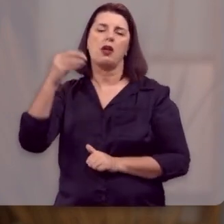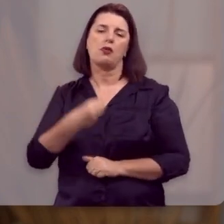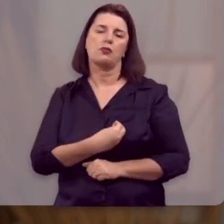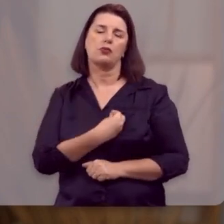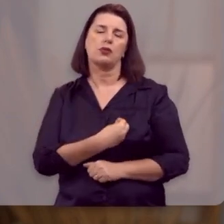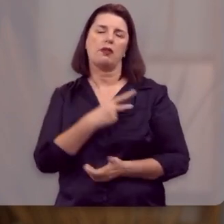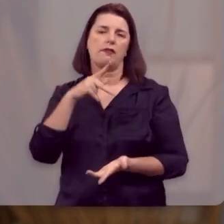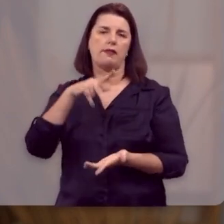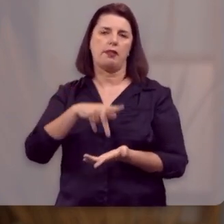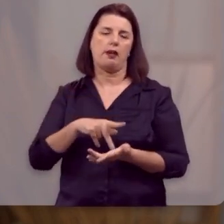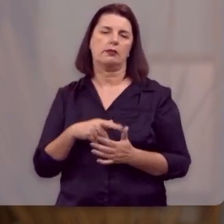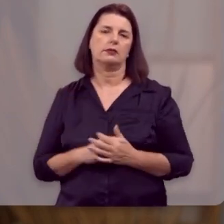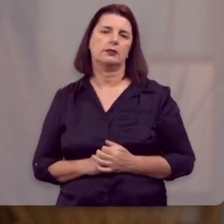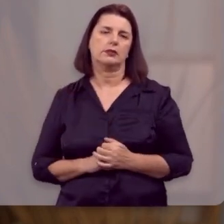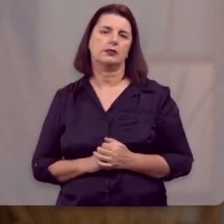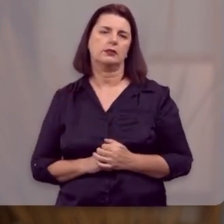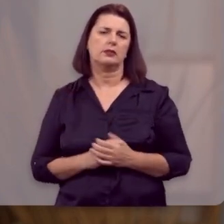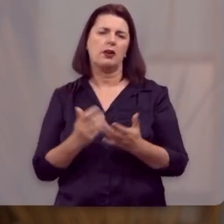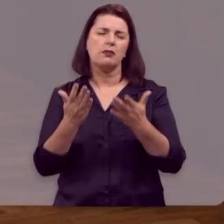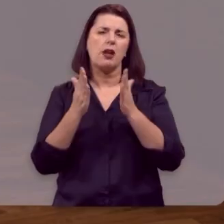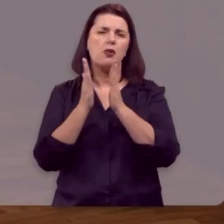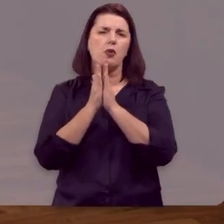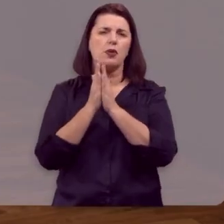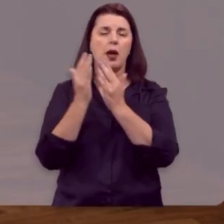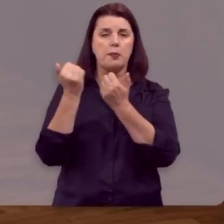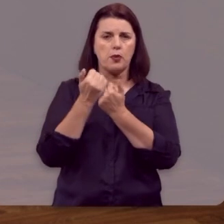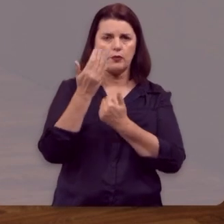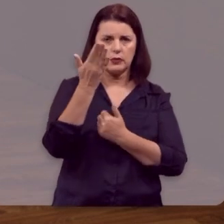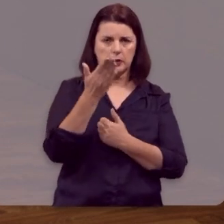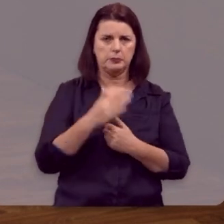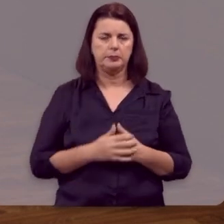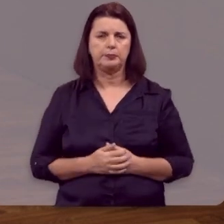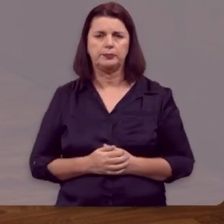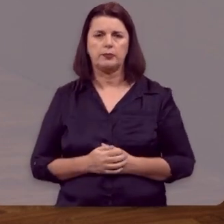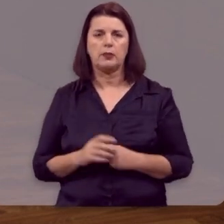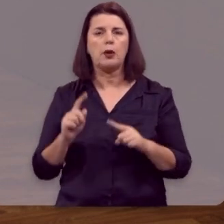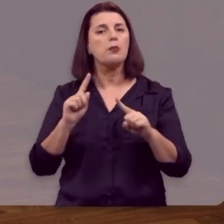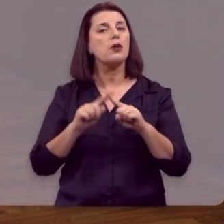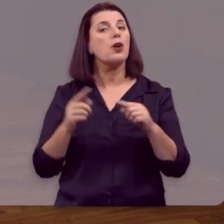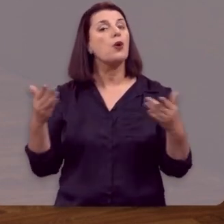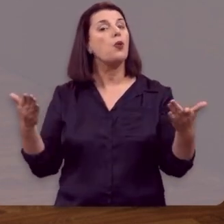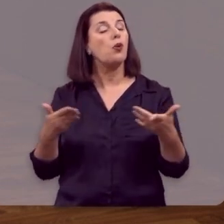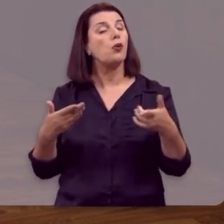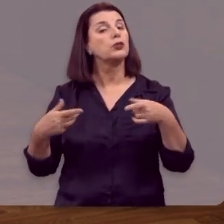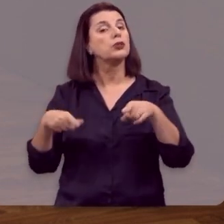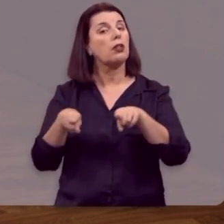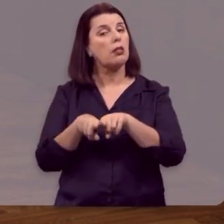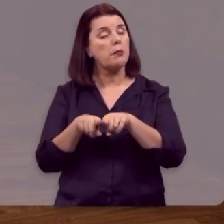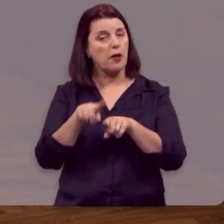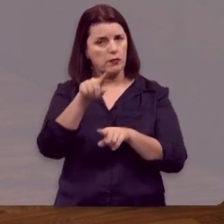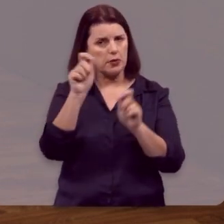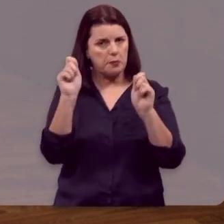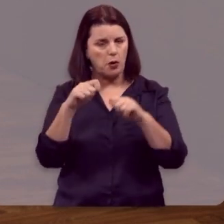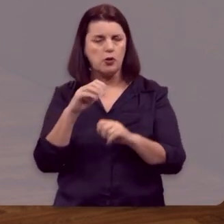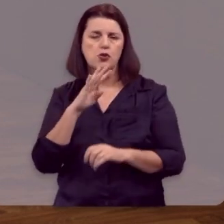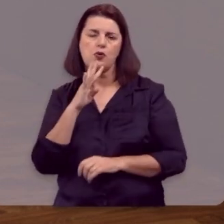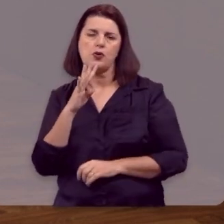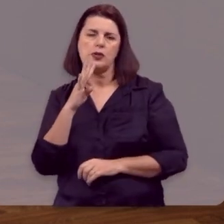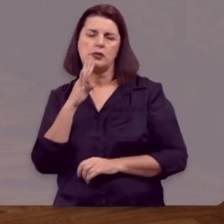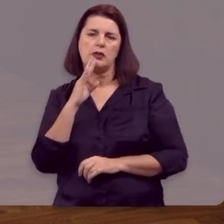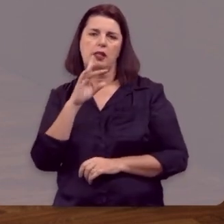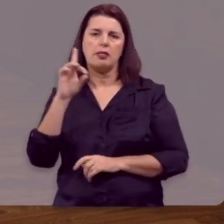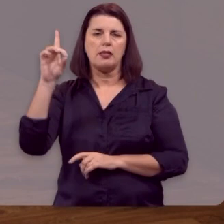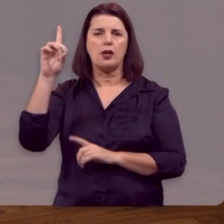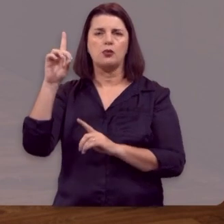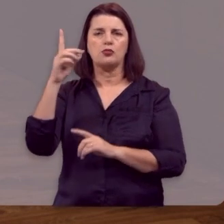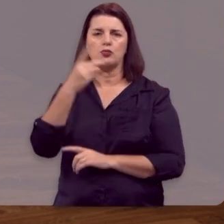vivo e verdadeiro. Eu quero orar com você, porque hoje também você pode conhecer este Deus